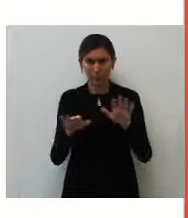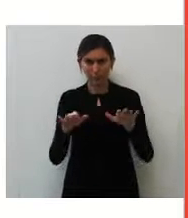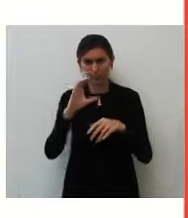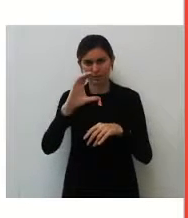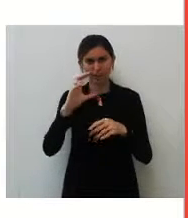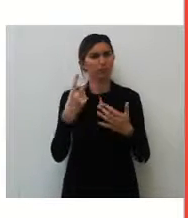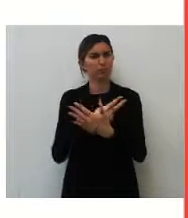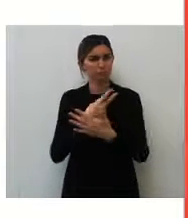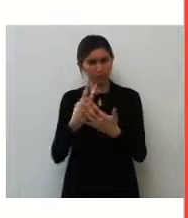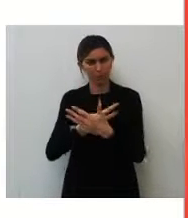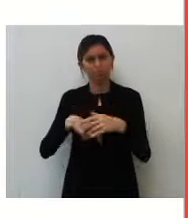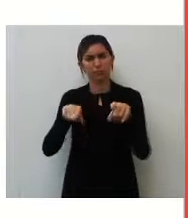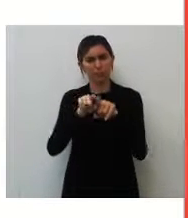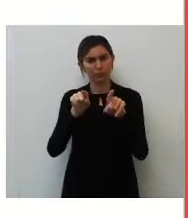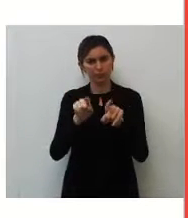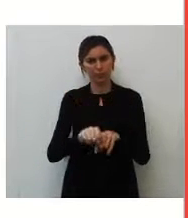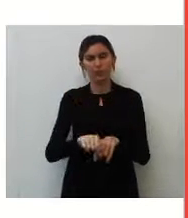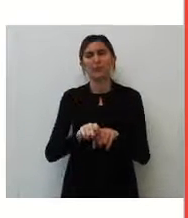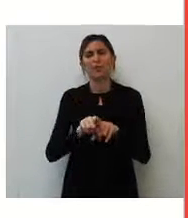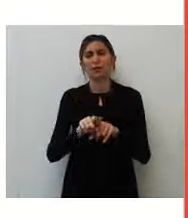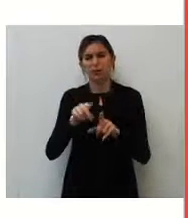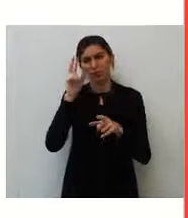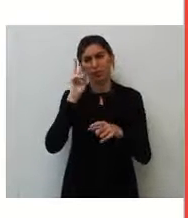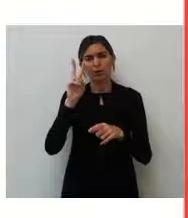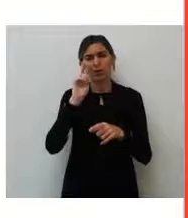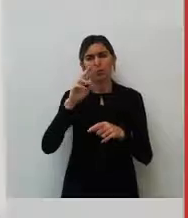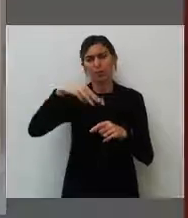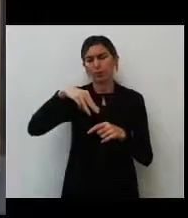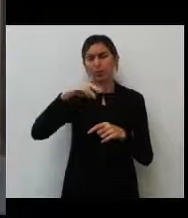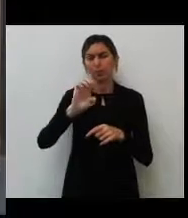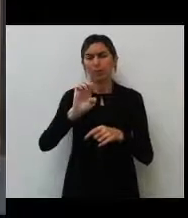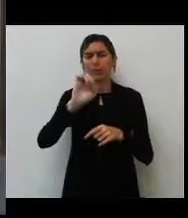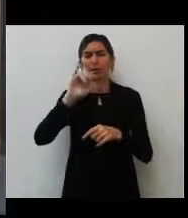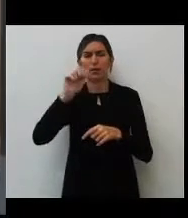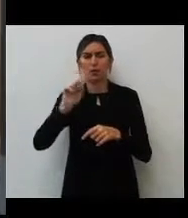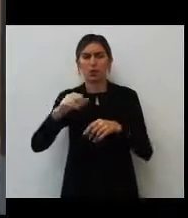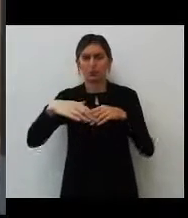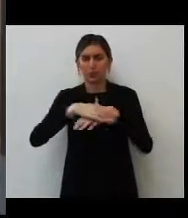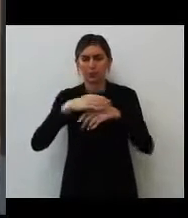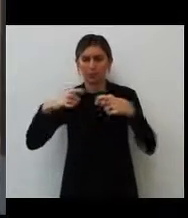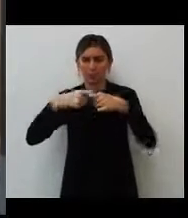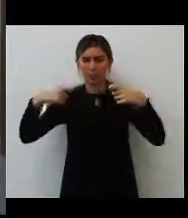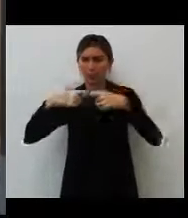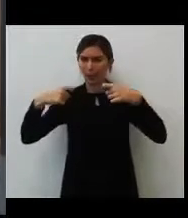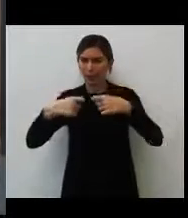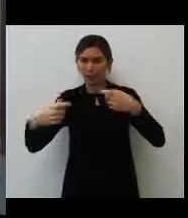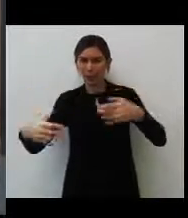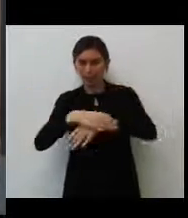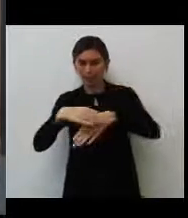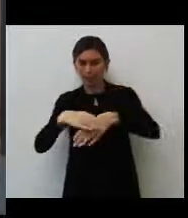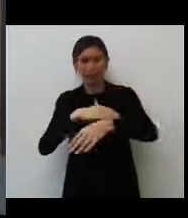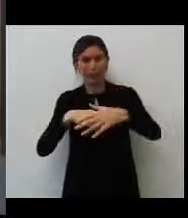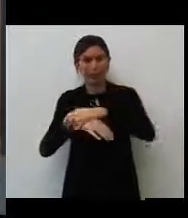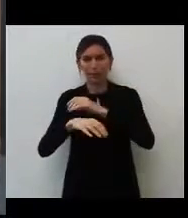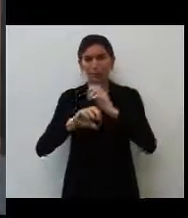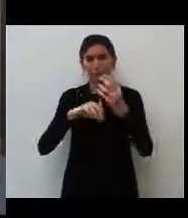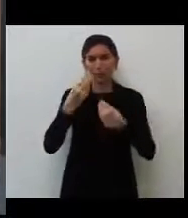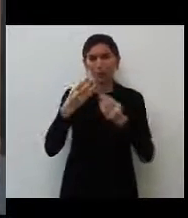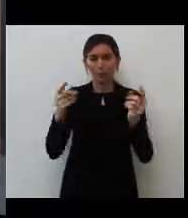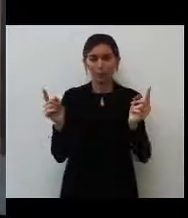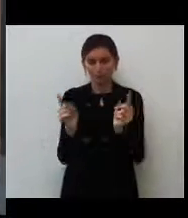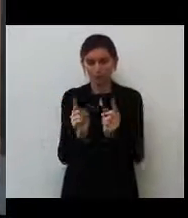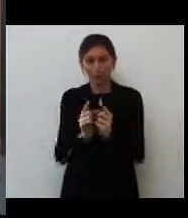letra c está errada também lembrando que a gente vai usar meia ou no sapato né ou quando a gente quiser